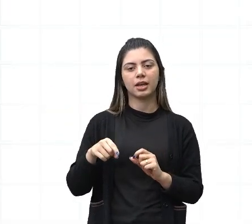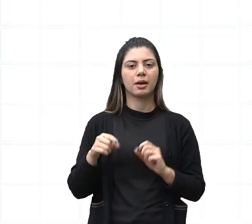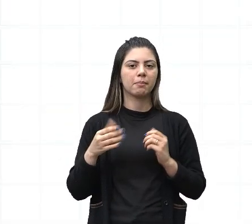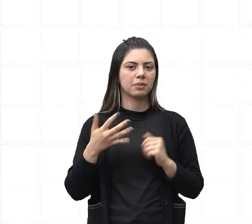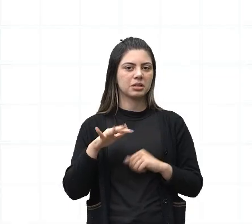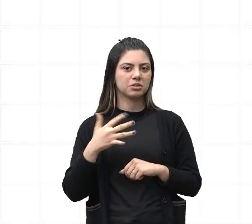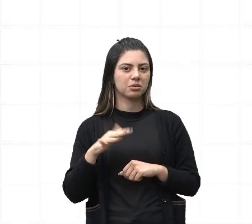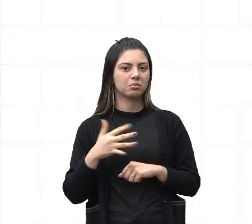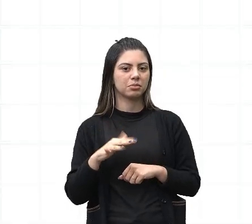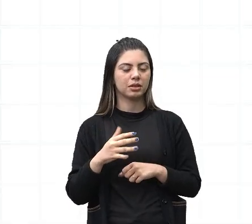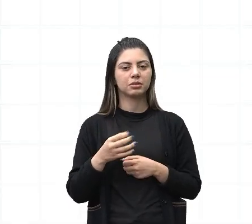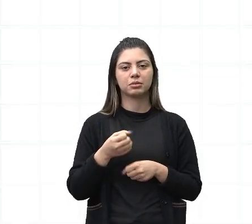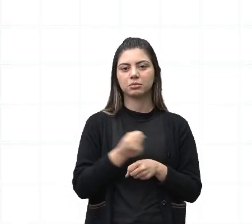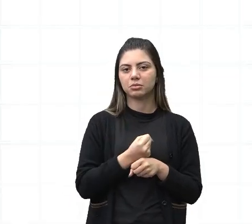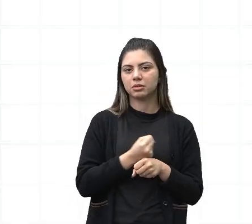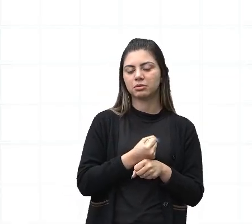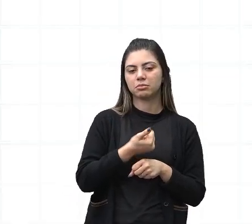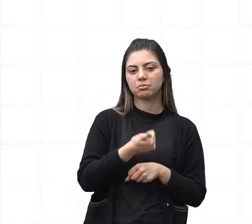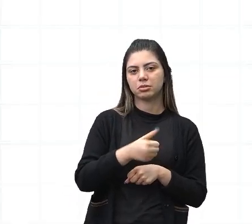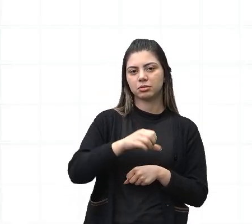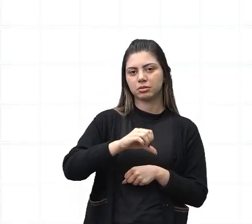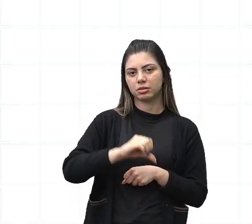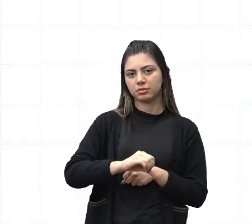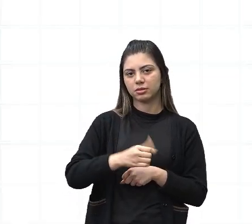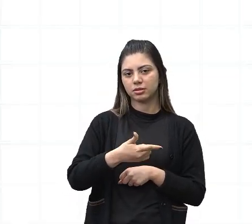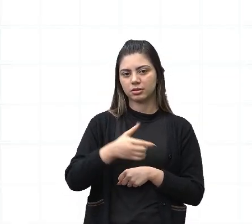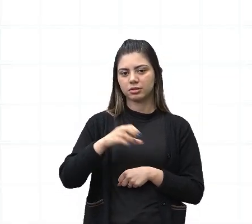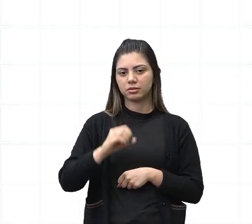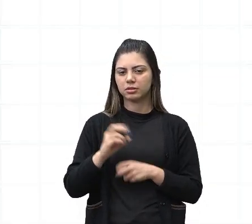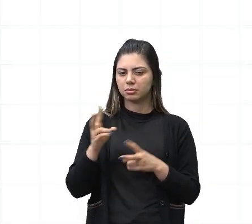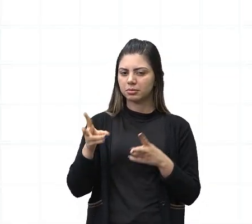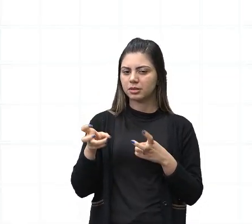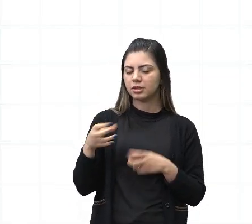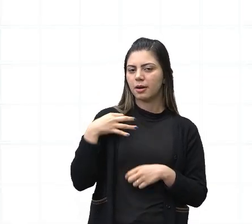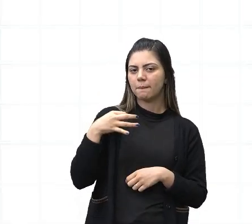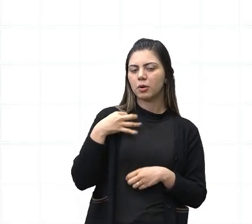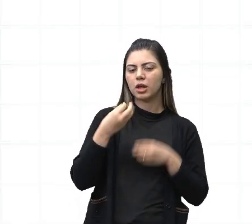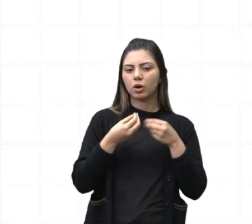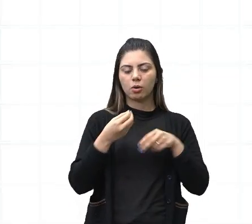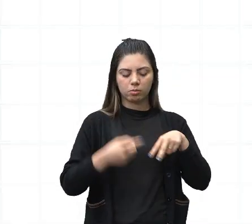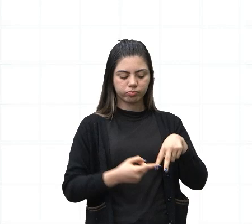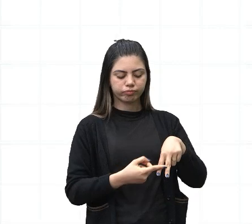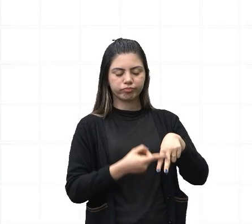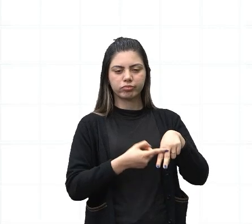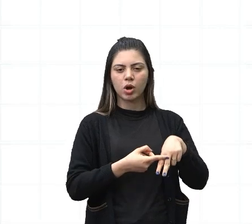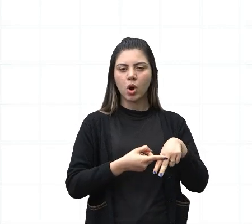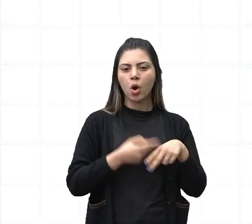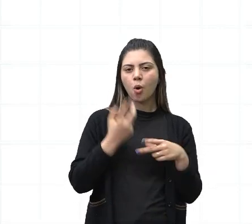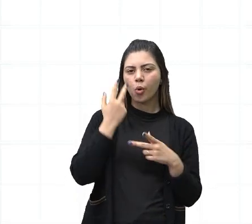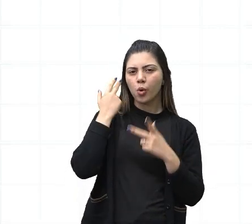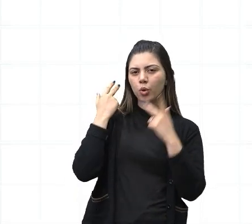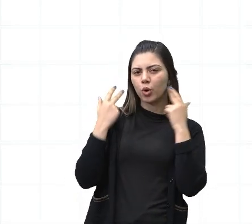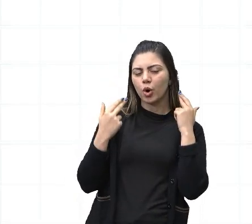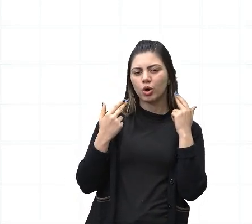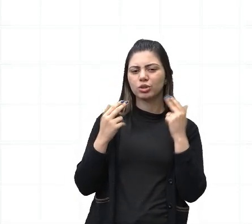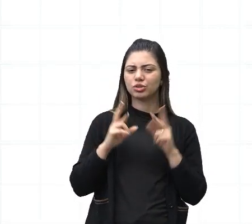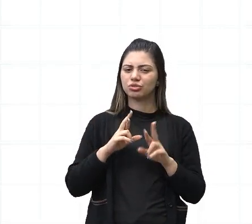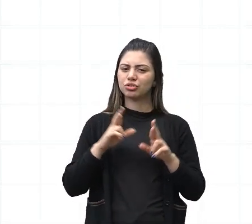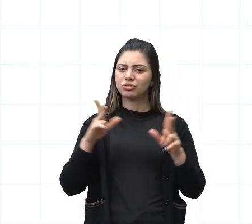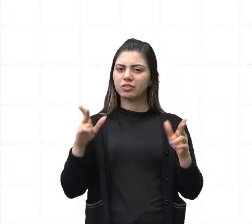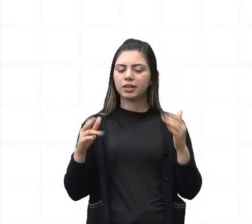20. Olha só, a mulher já está com um vestido um pouco mais curto. Olha o corte de cabelo, como ele já está